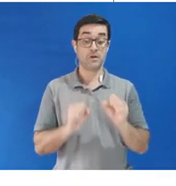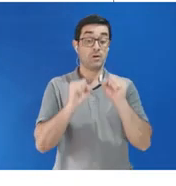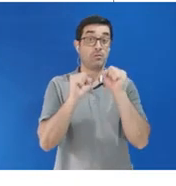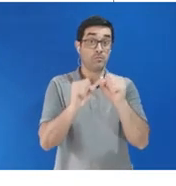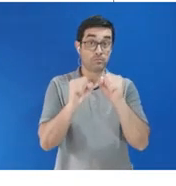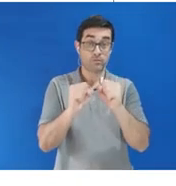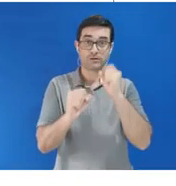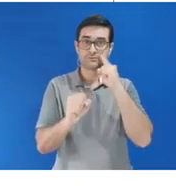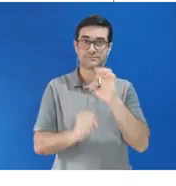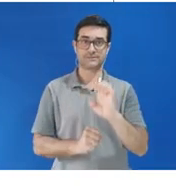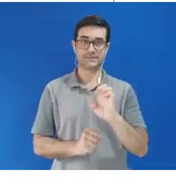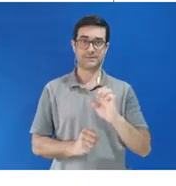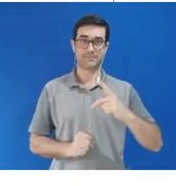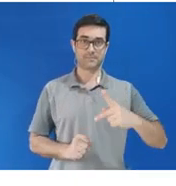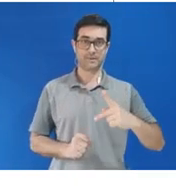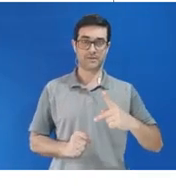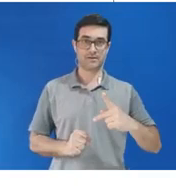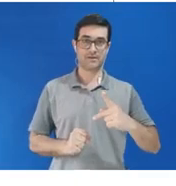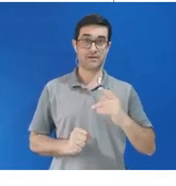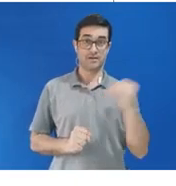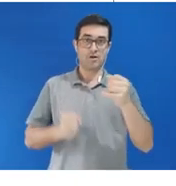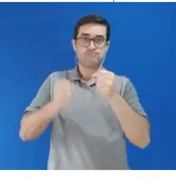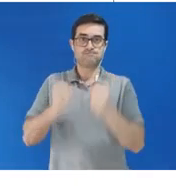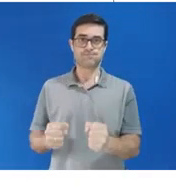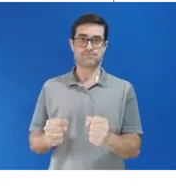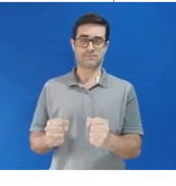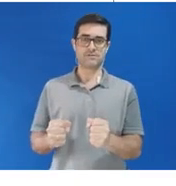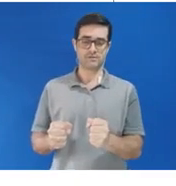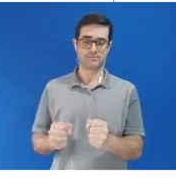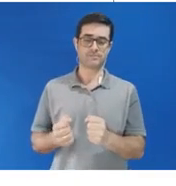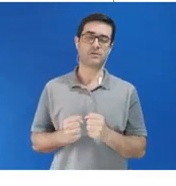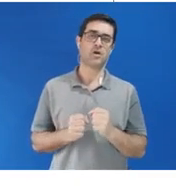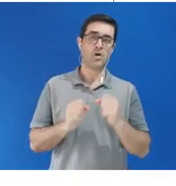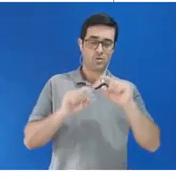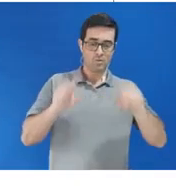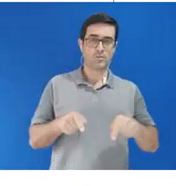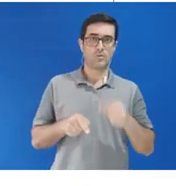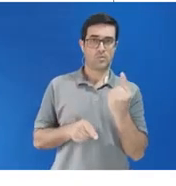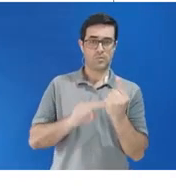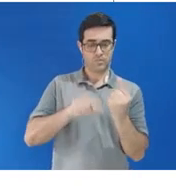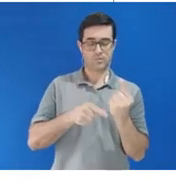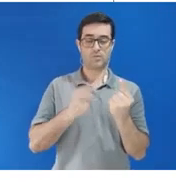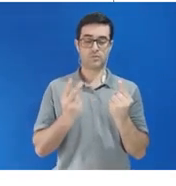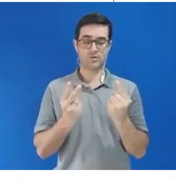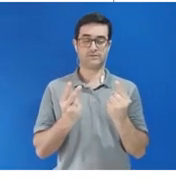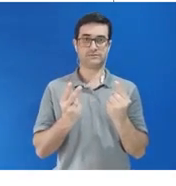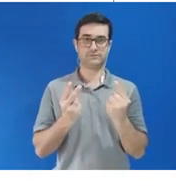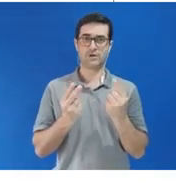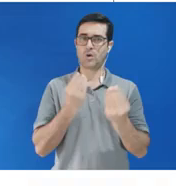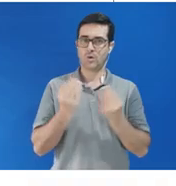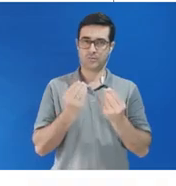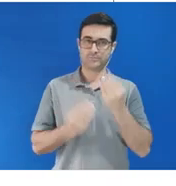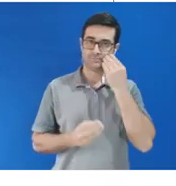energia potencial entre a espécie 1 e 2. Como é que a gente vai fazer isso? É a